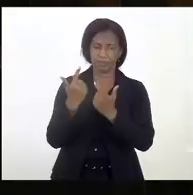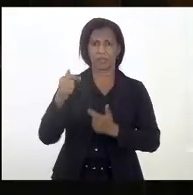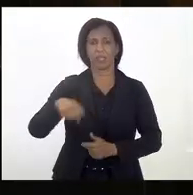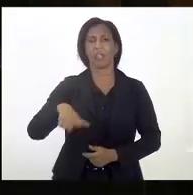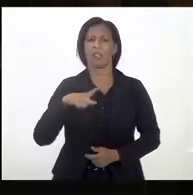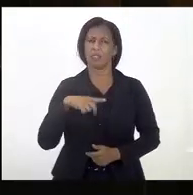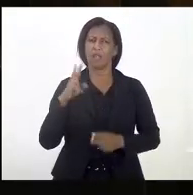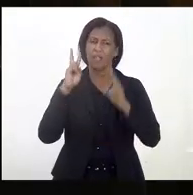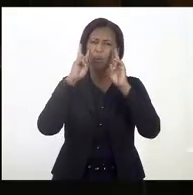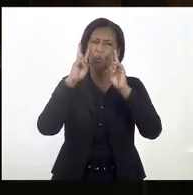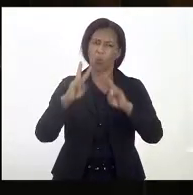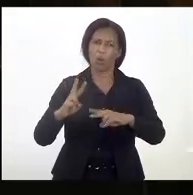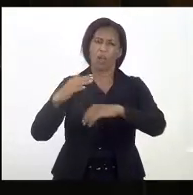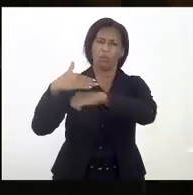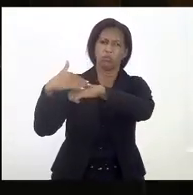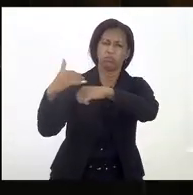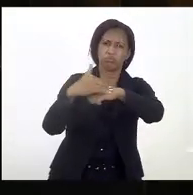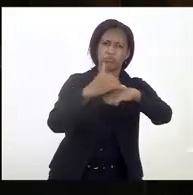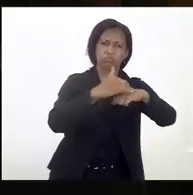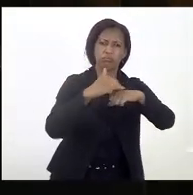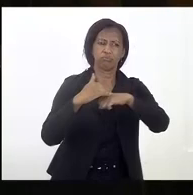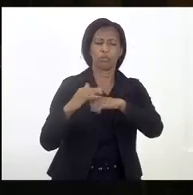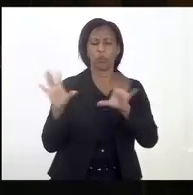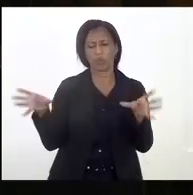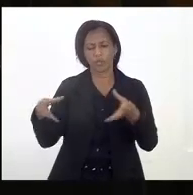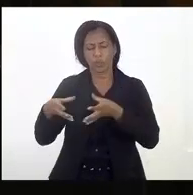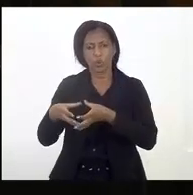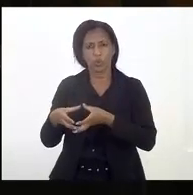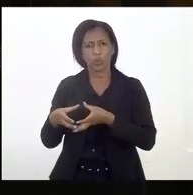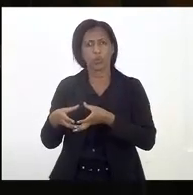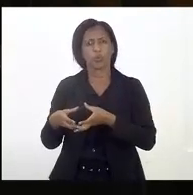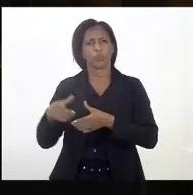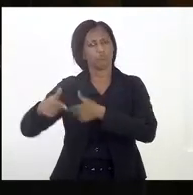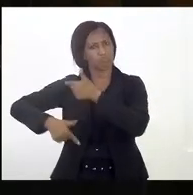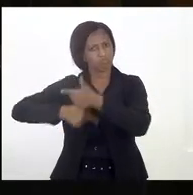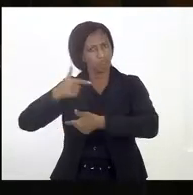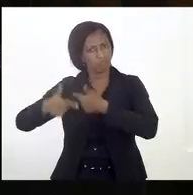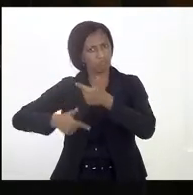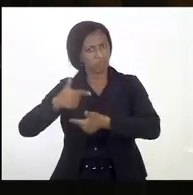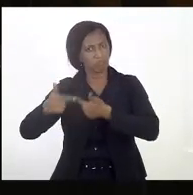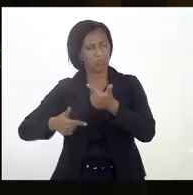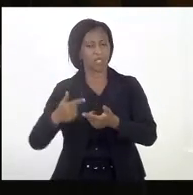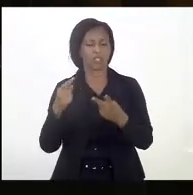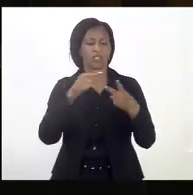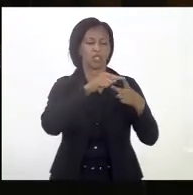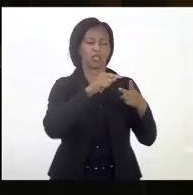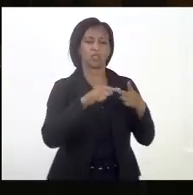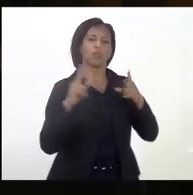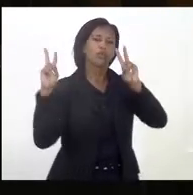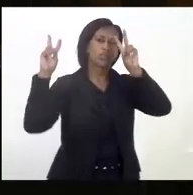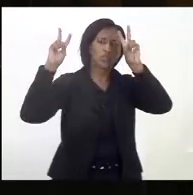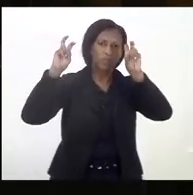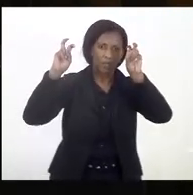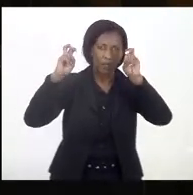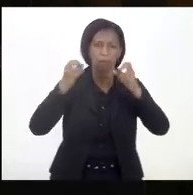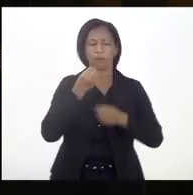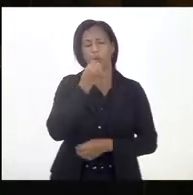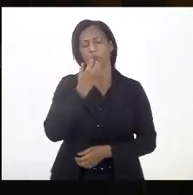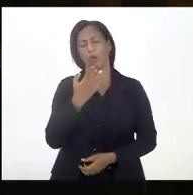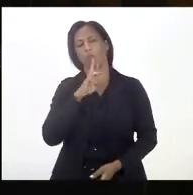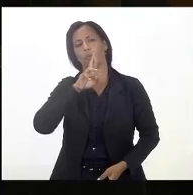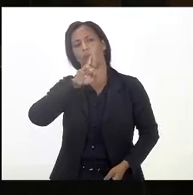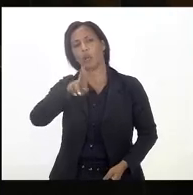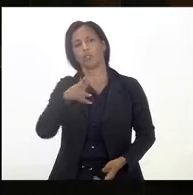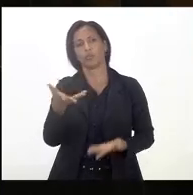tem um olhar atento Zeloso e que com esse grupo de trabalho nós abordaremos prioritariamente esses dois temas e Daremos uma boa resposta